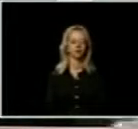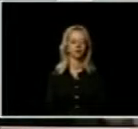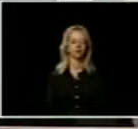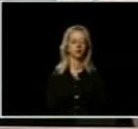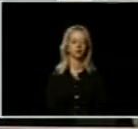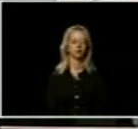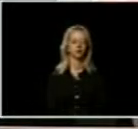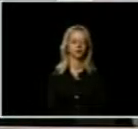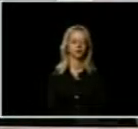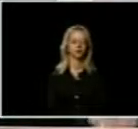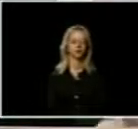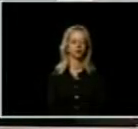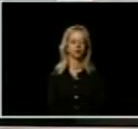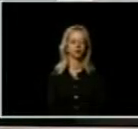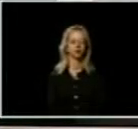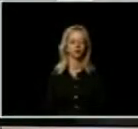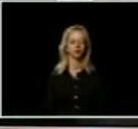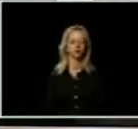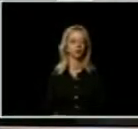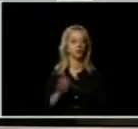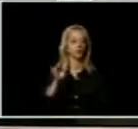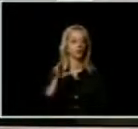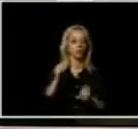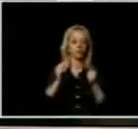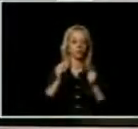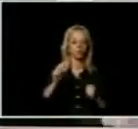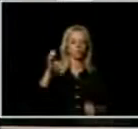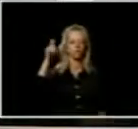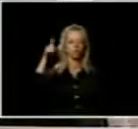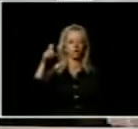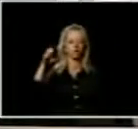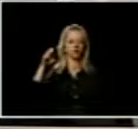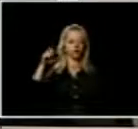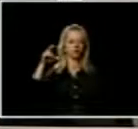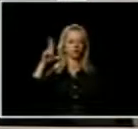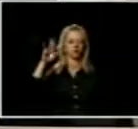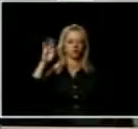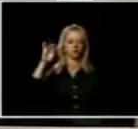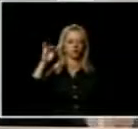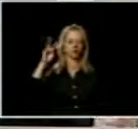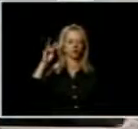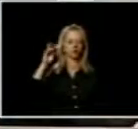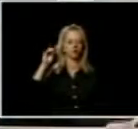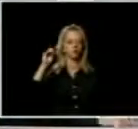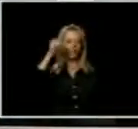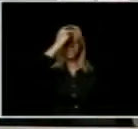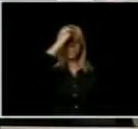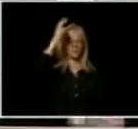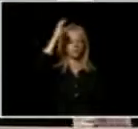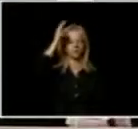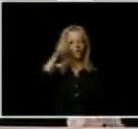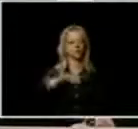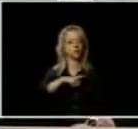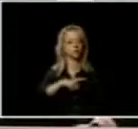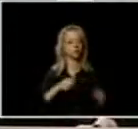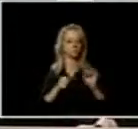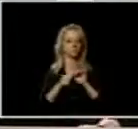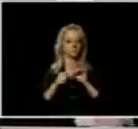depende diretamente do Poder Executivo. É o prefeito, a iniciativa do prefeito, é competência do